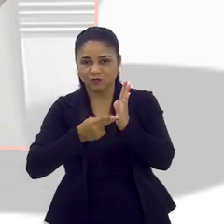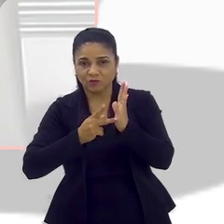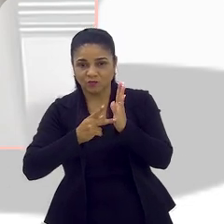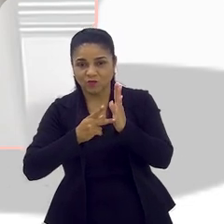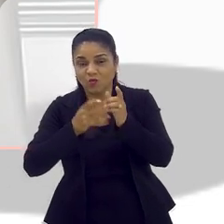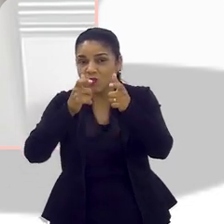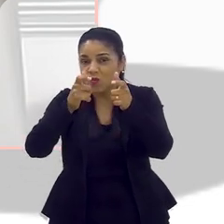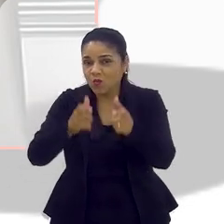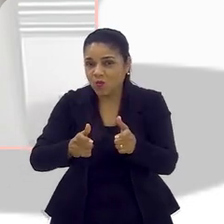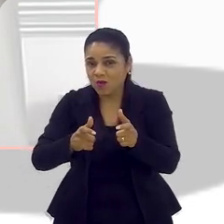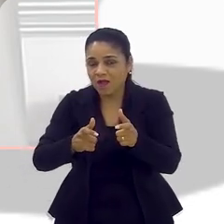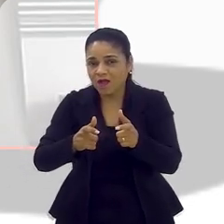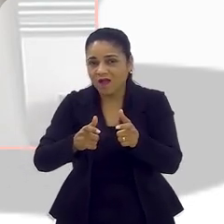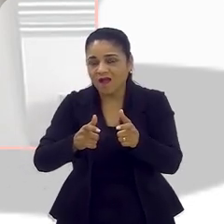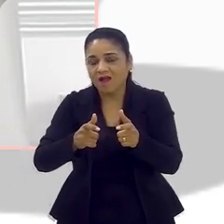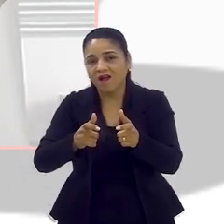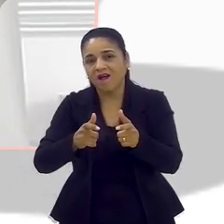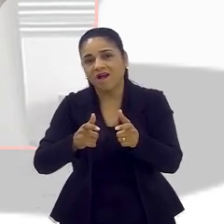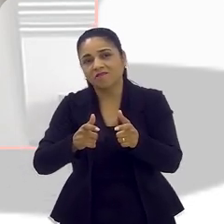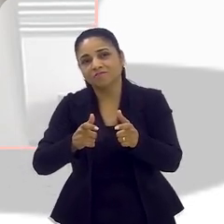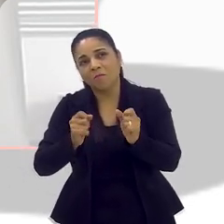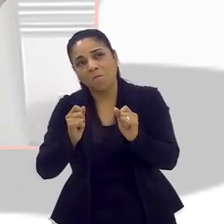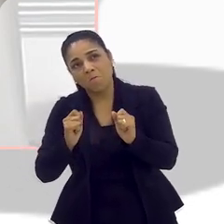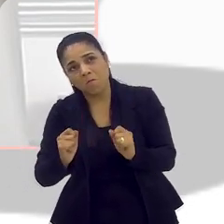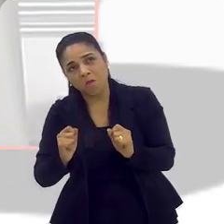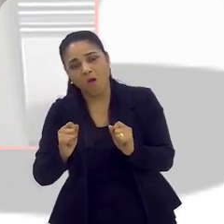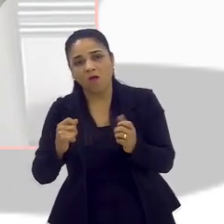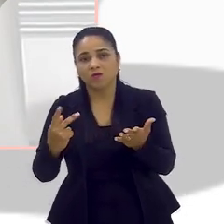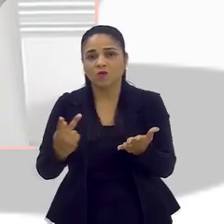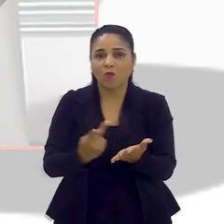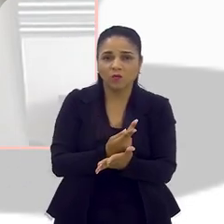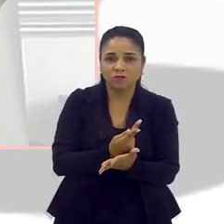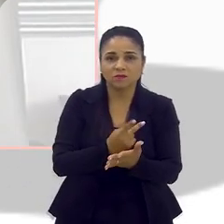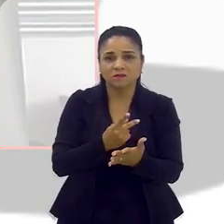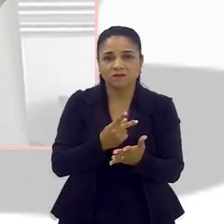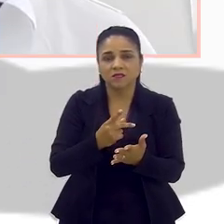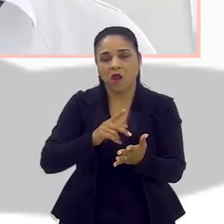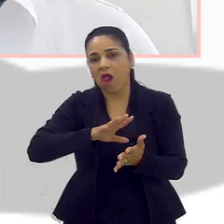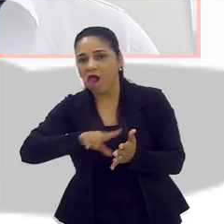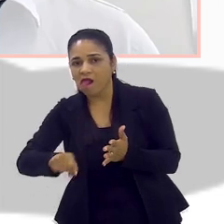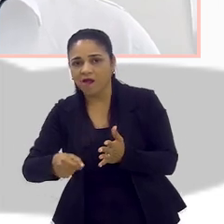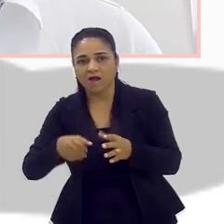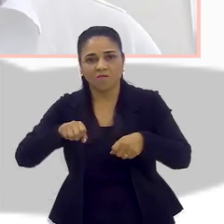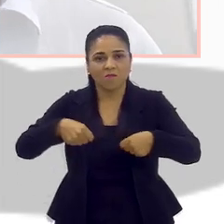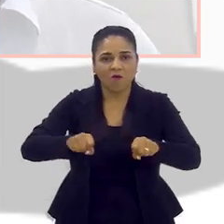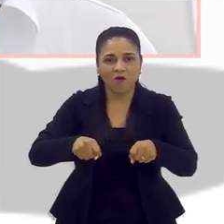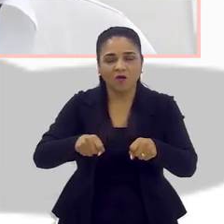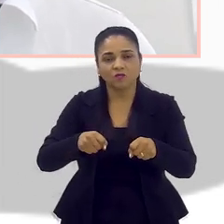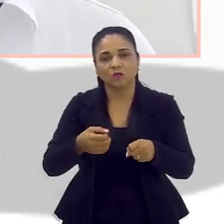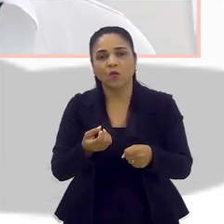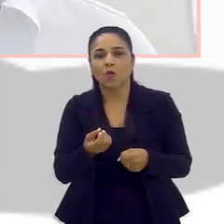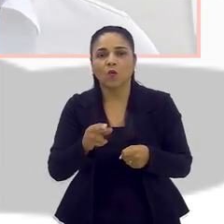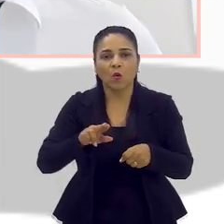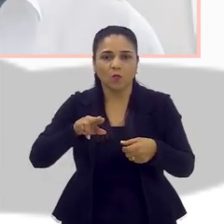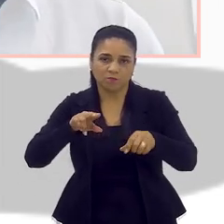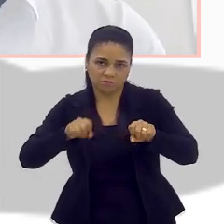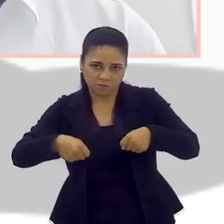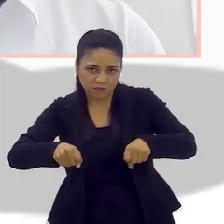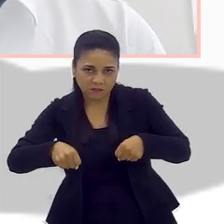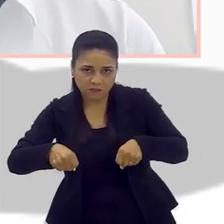que pode ser visto, alguma situação de até de levar a moto do entregador e